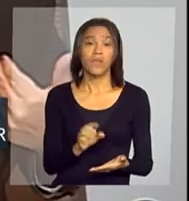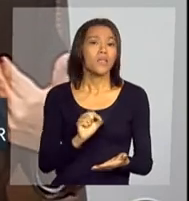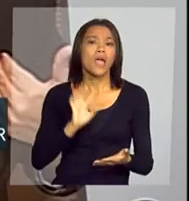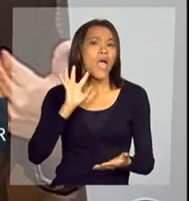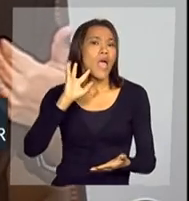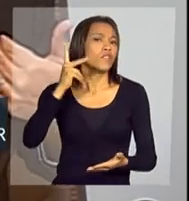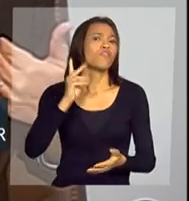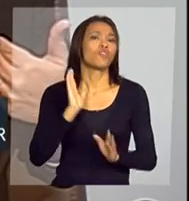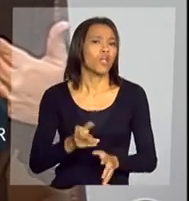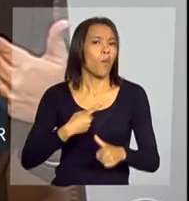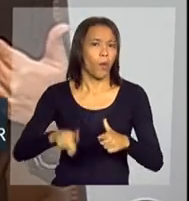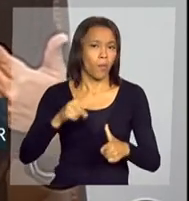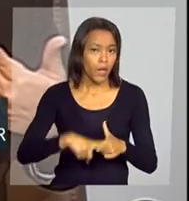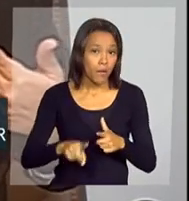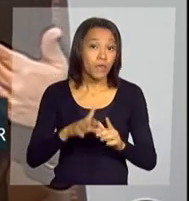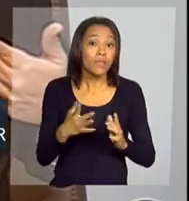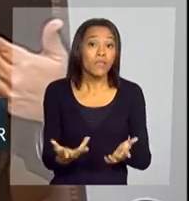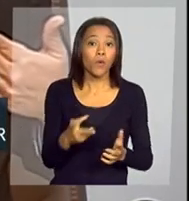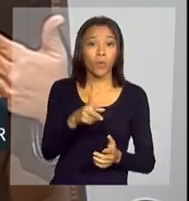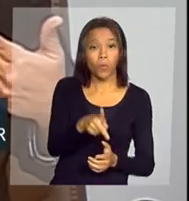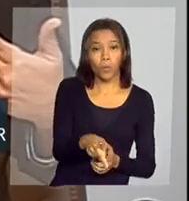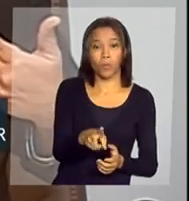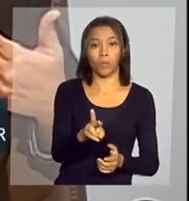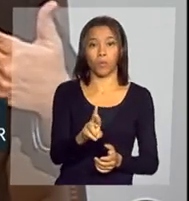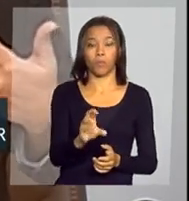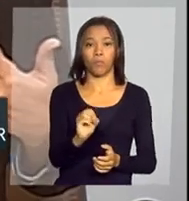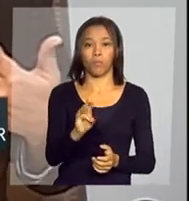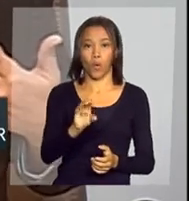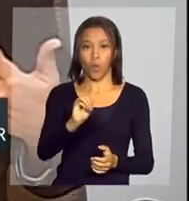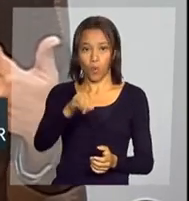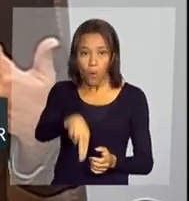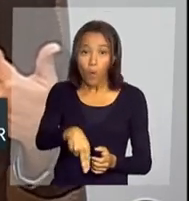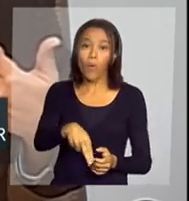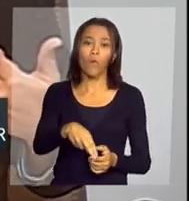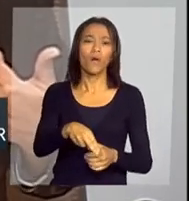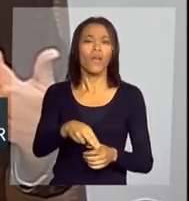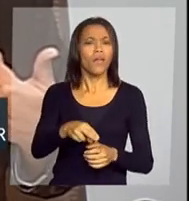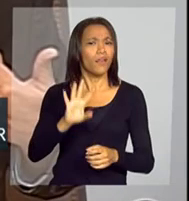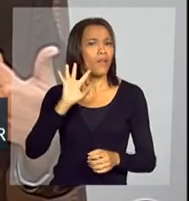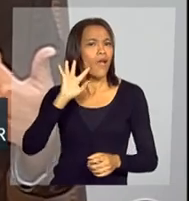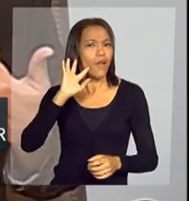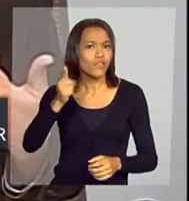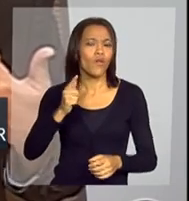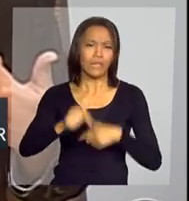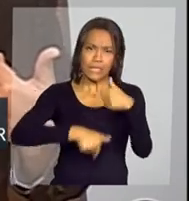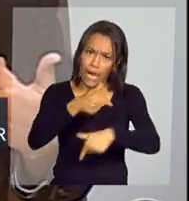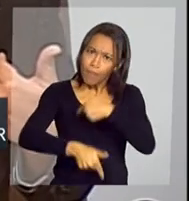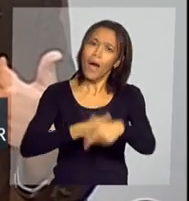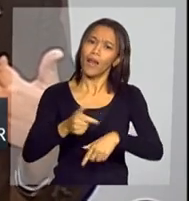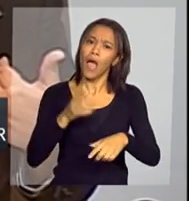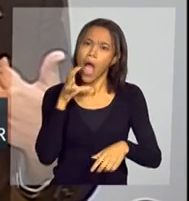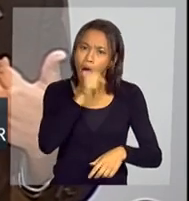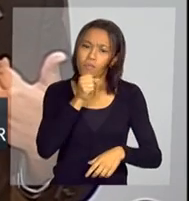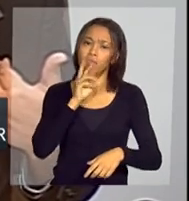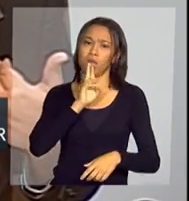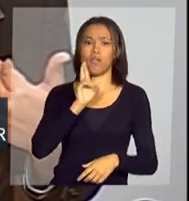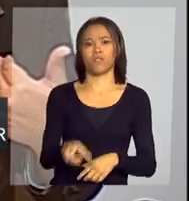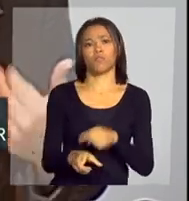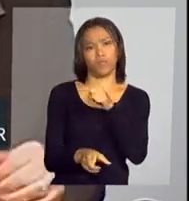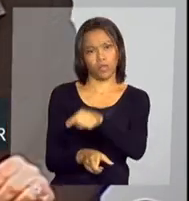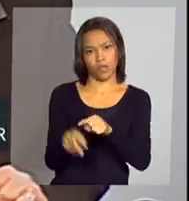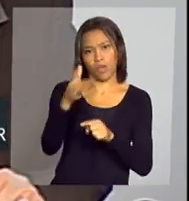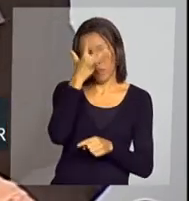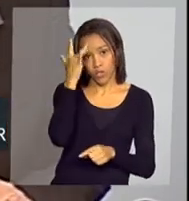o problema o PROCON Ele trabalha com fortemente para isso para solucionar rapidamente o problema do